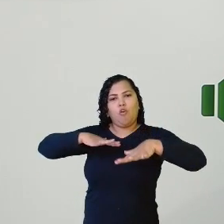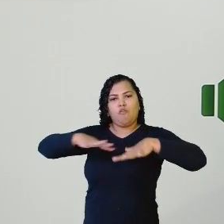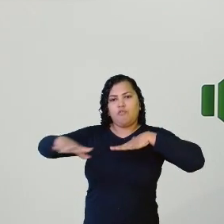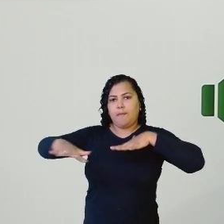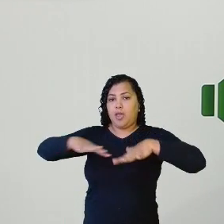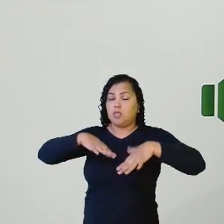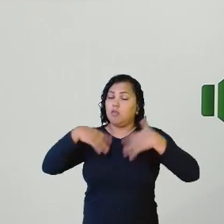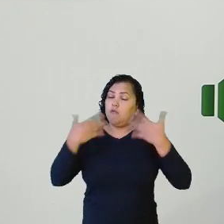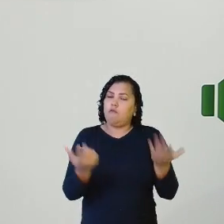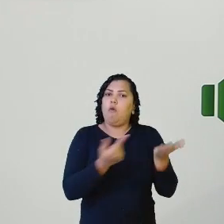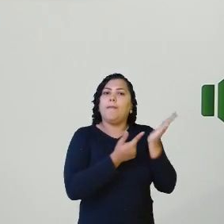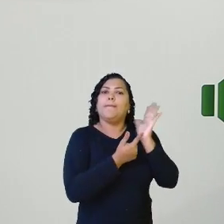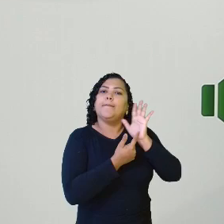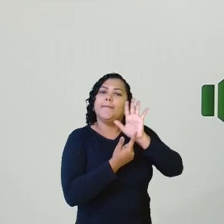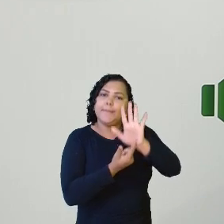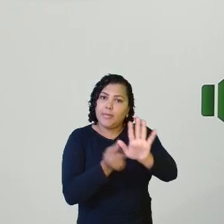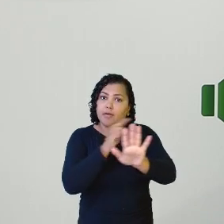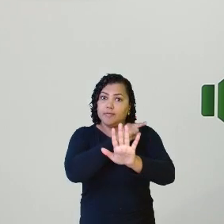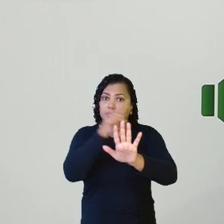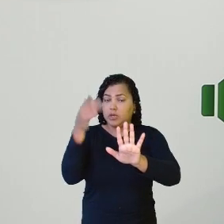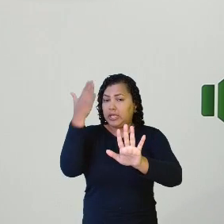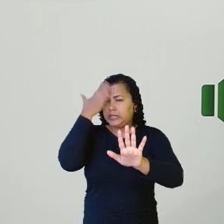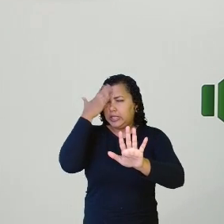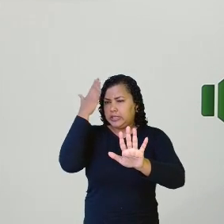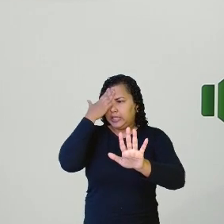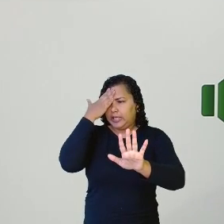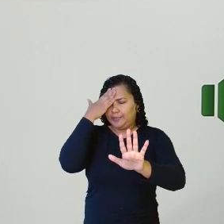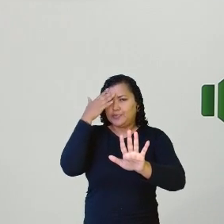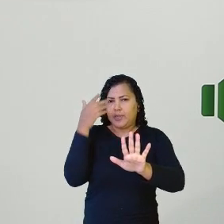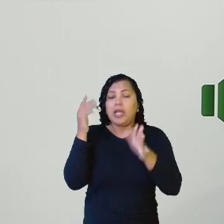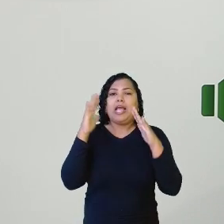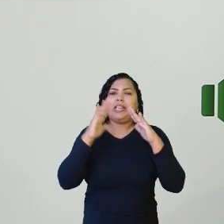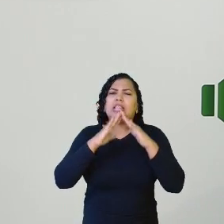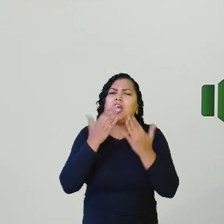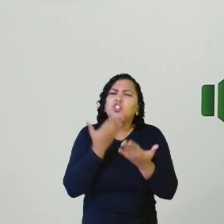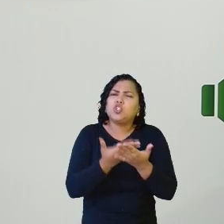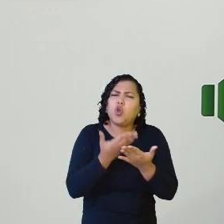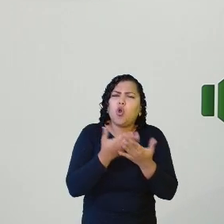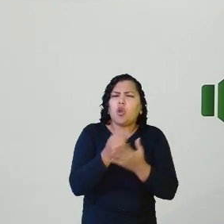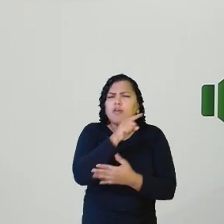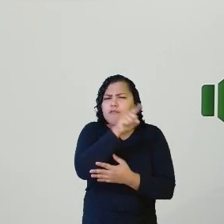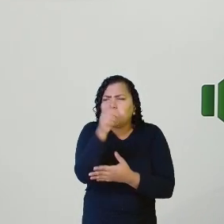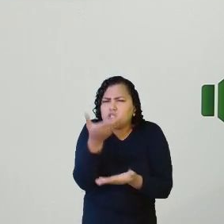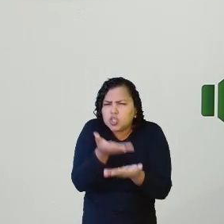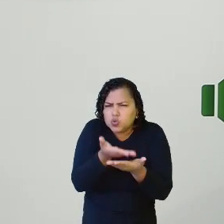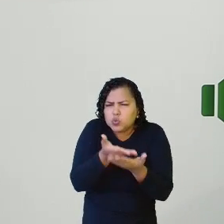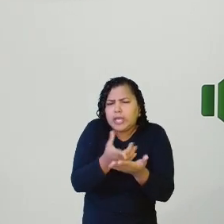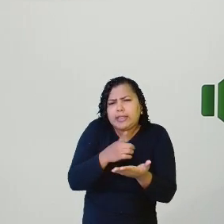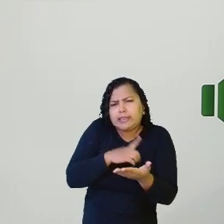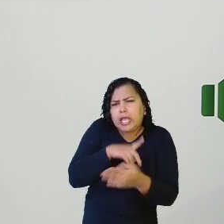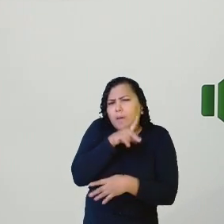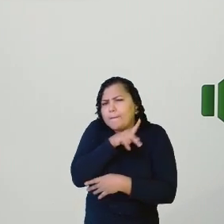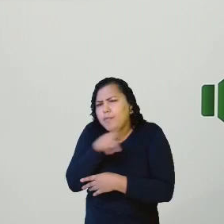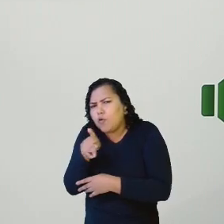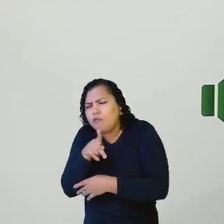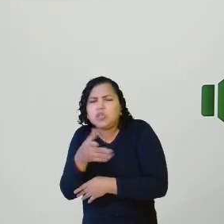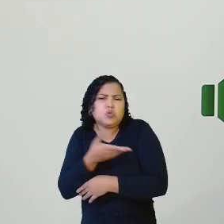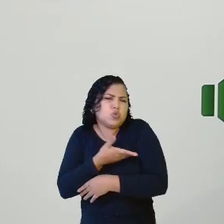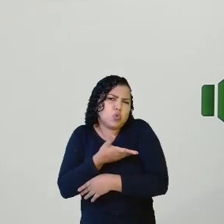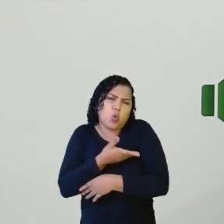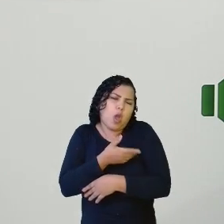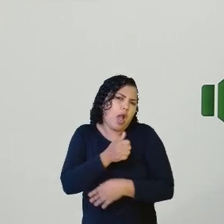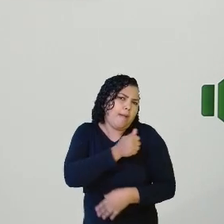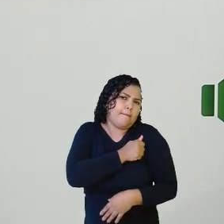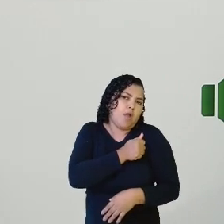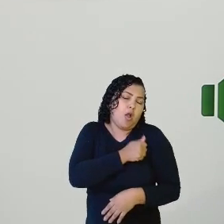ele para vocês? Porque vocês podem também encontrar na escola de vocês, professor, estudantes, vocês podem encontrar